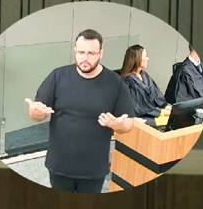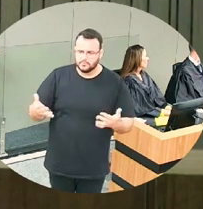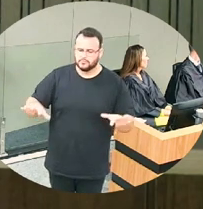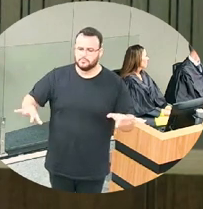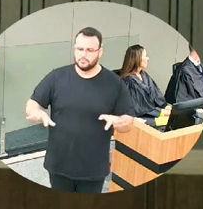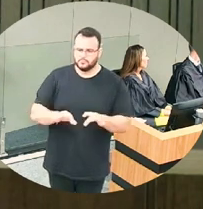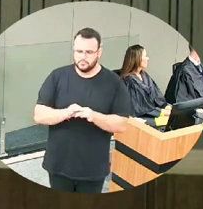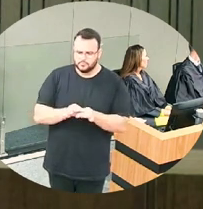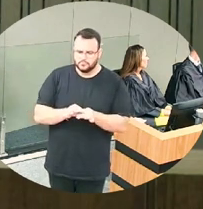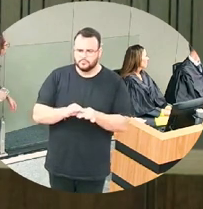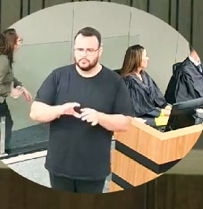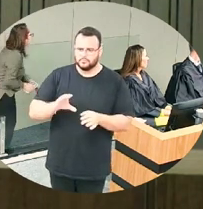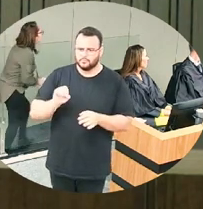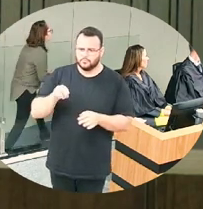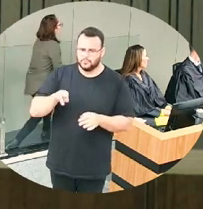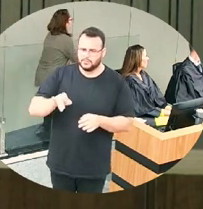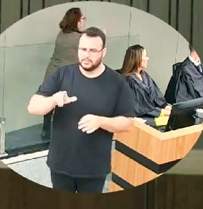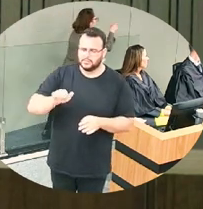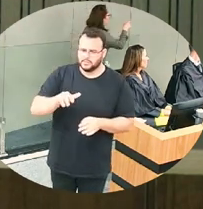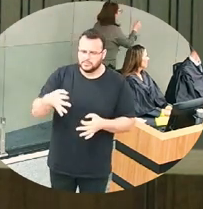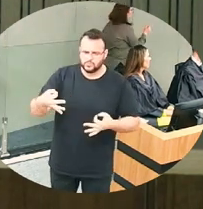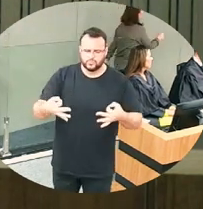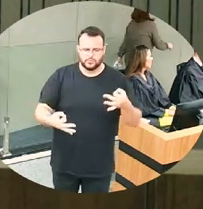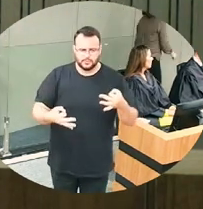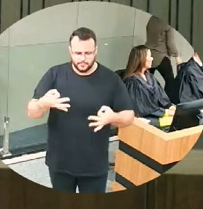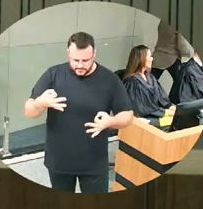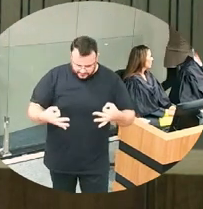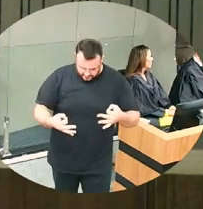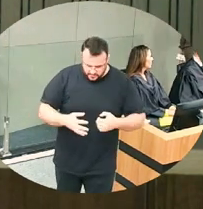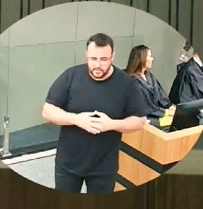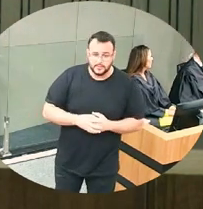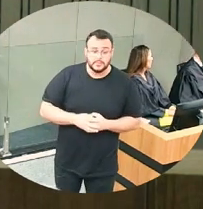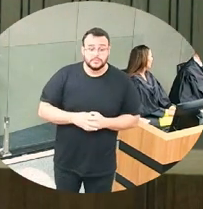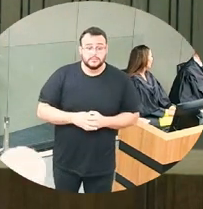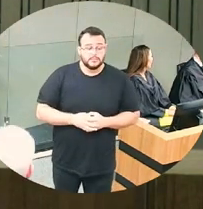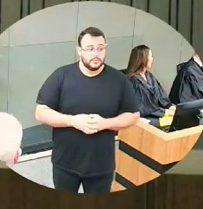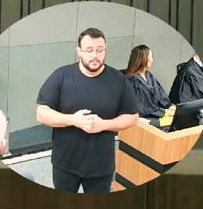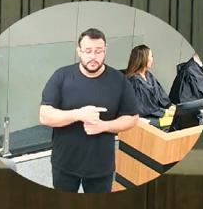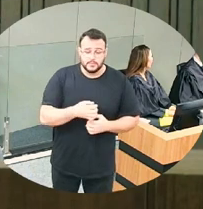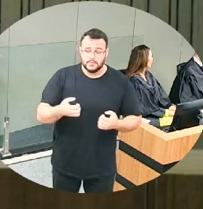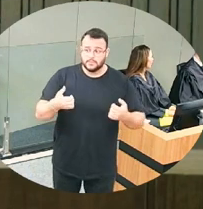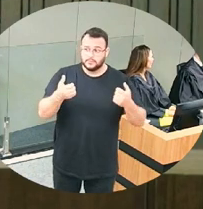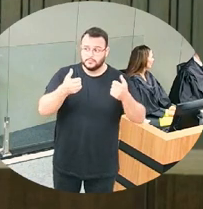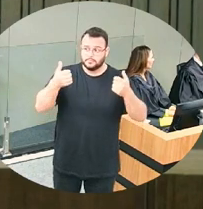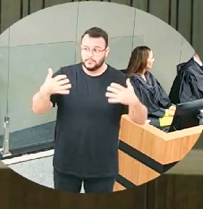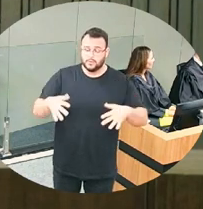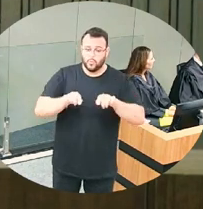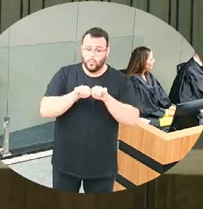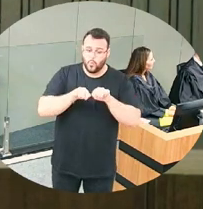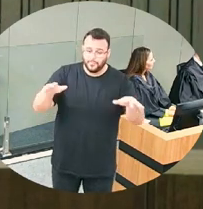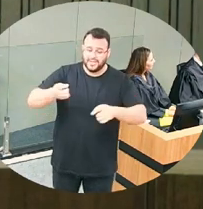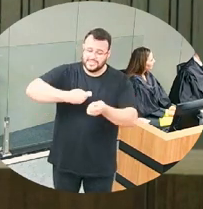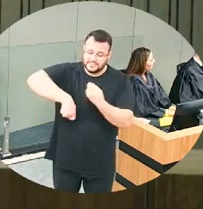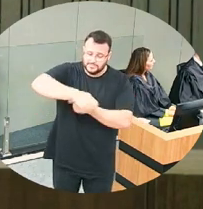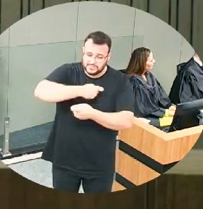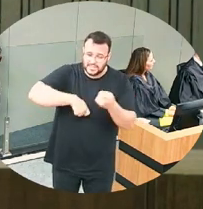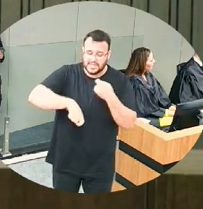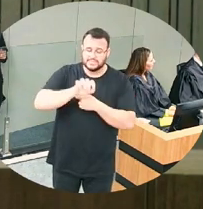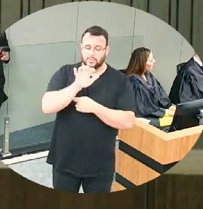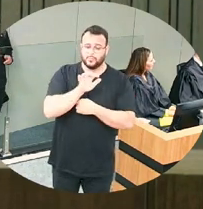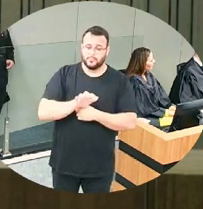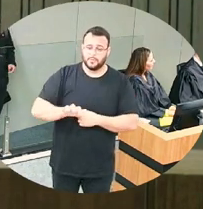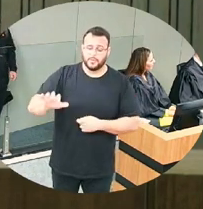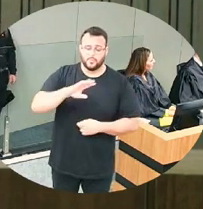juntas de conciliação e julgamento posso dizer que fui agraciado em compartilhar a Administração Regional